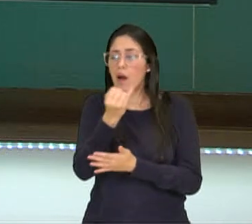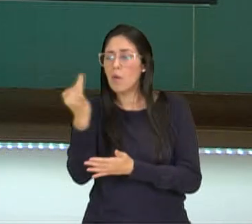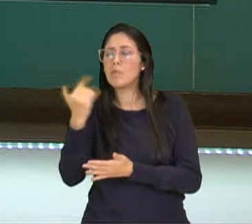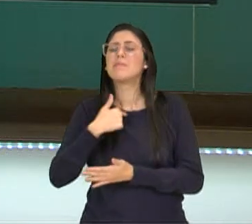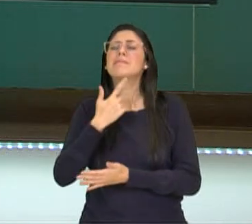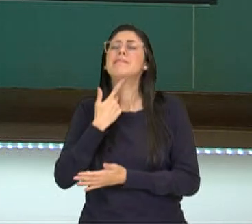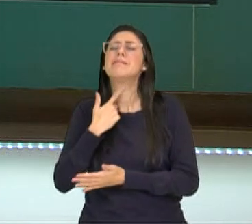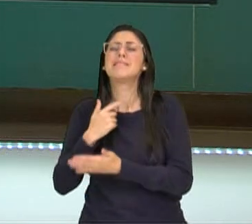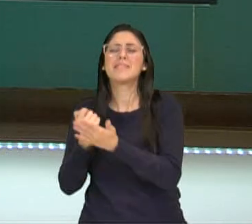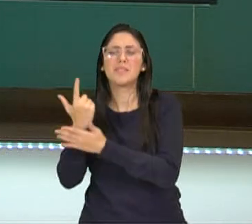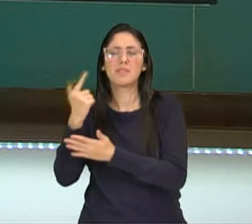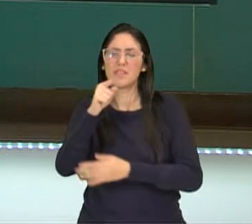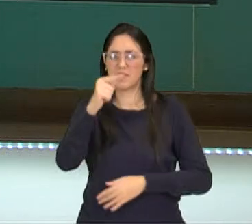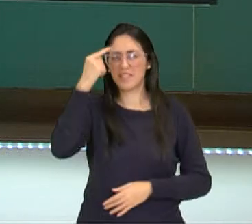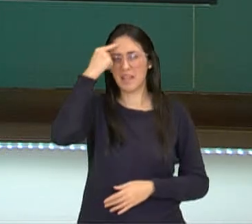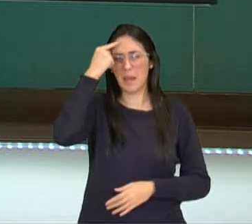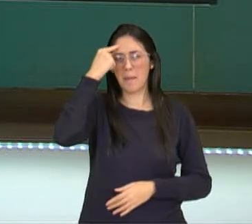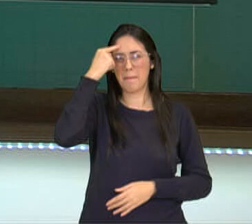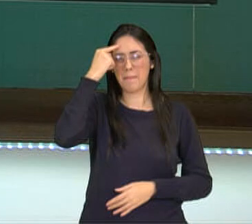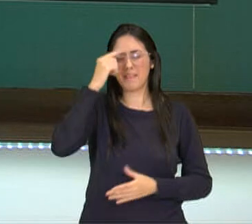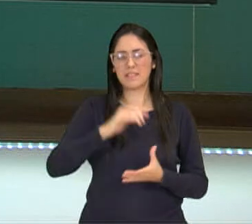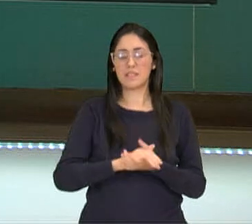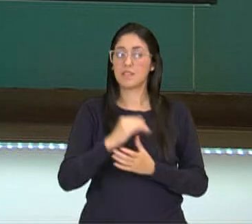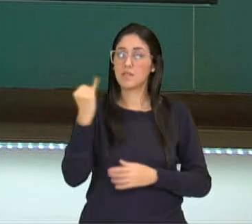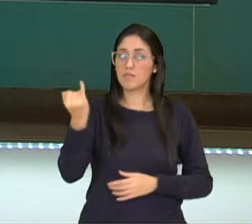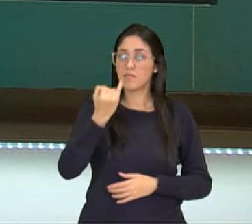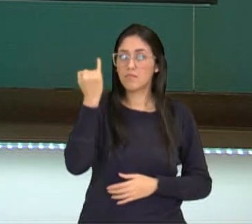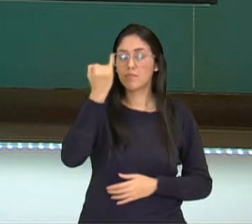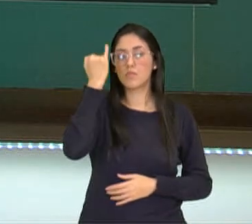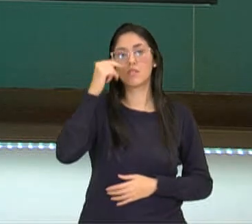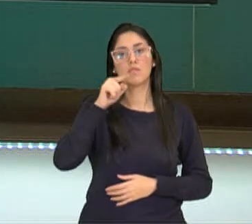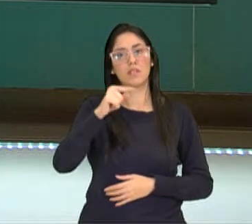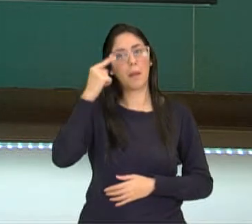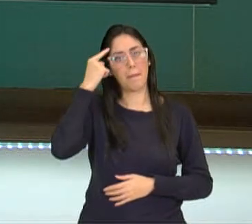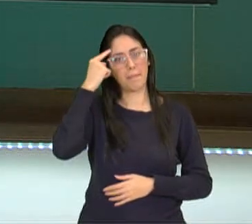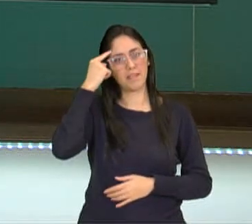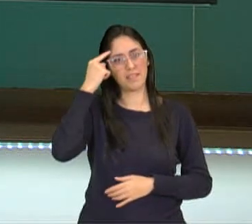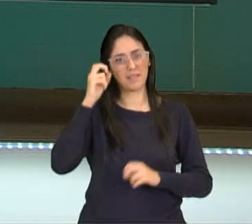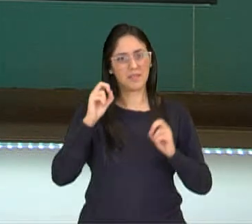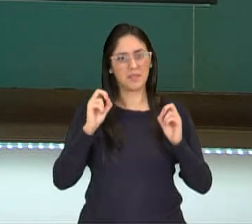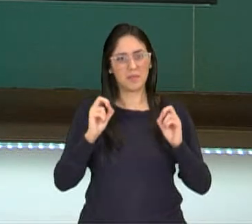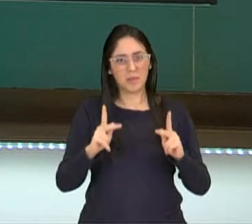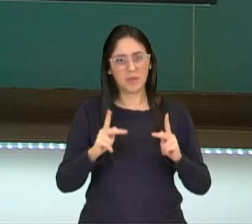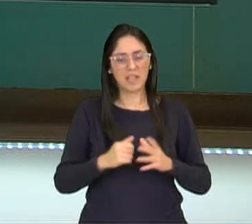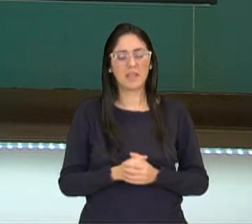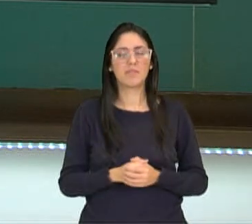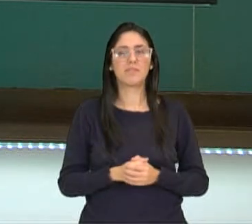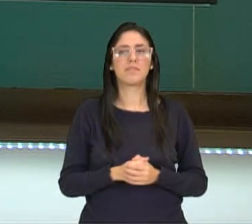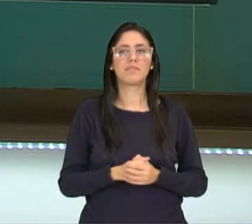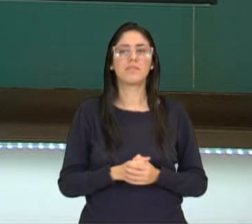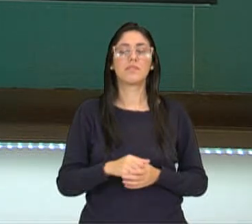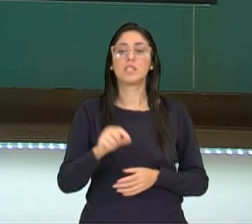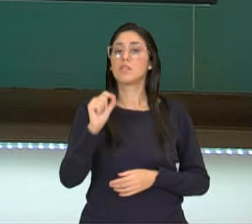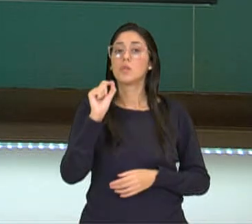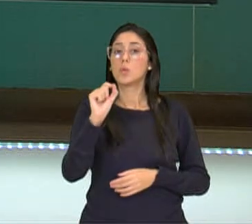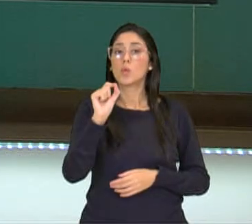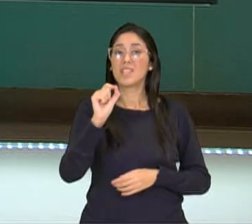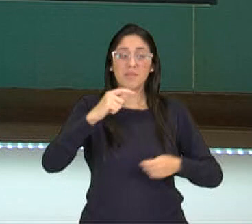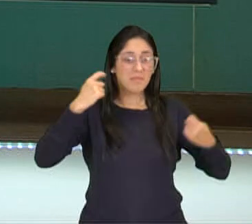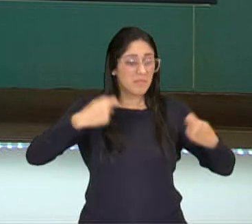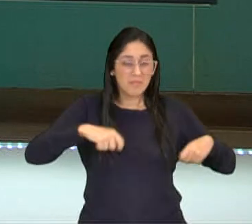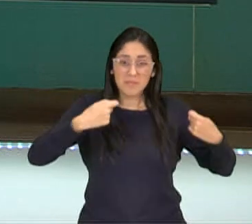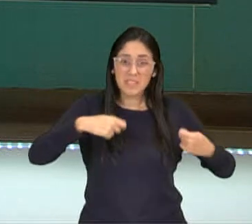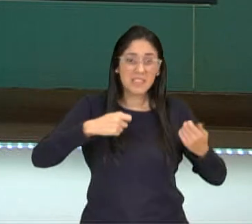desejo? Primeira coisa, sempre a gente tem que pensar a respeito disso. Ter muito claro o que realmente eu preciso